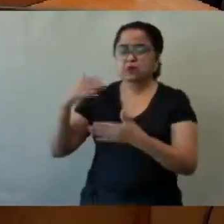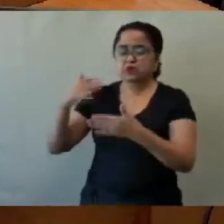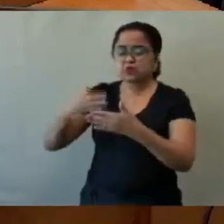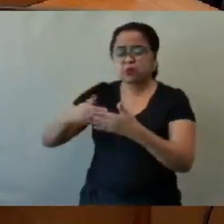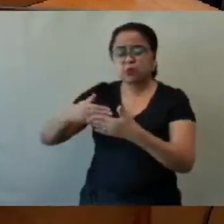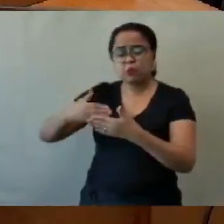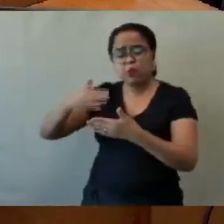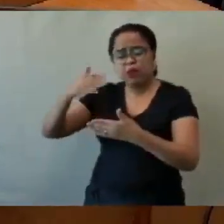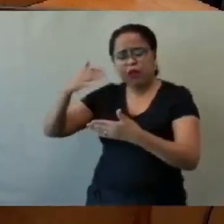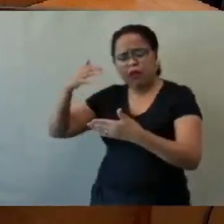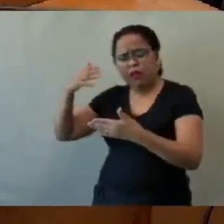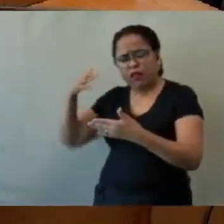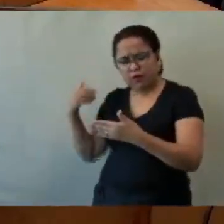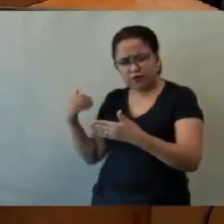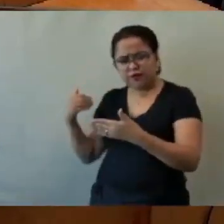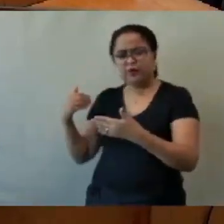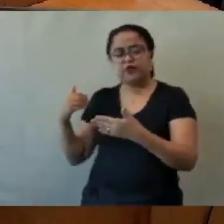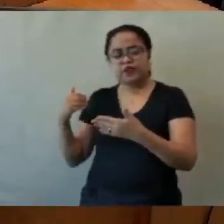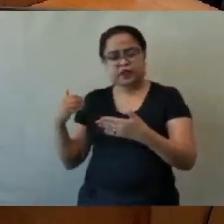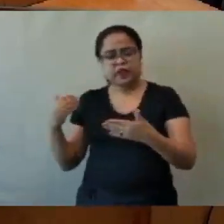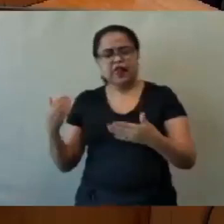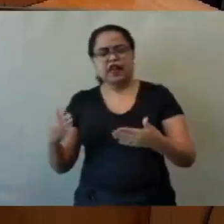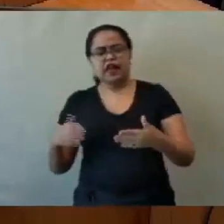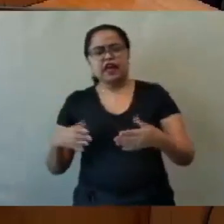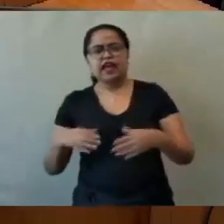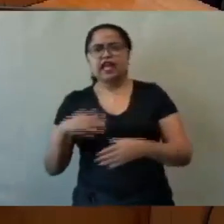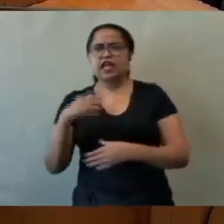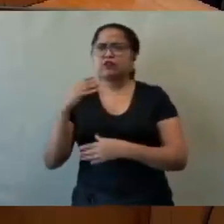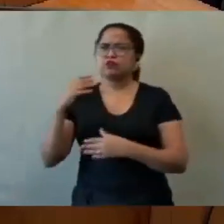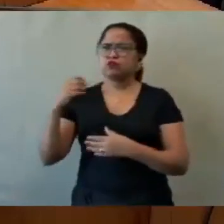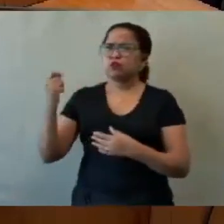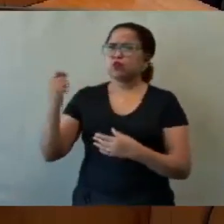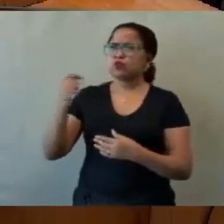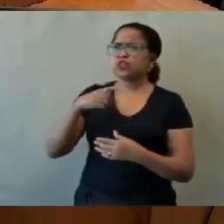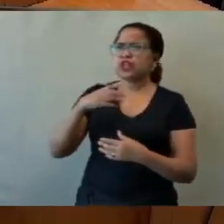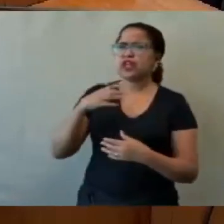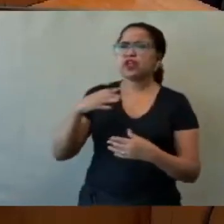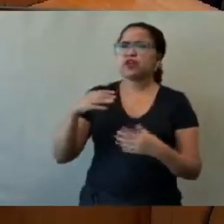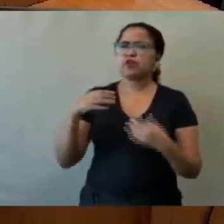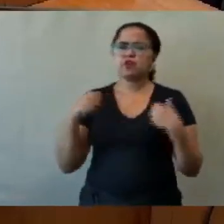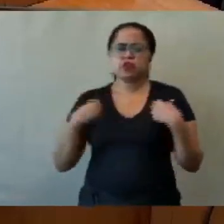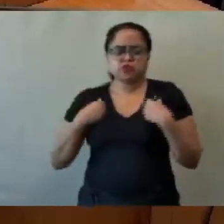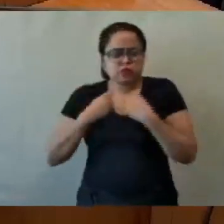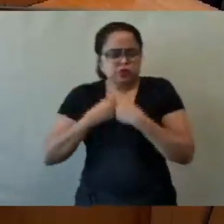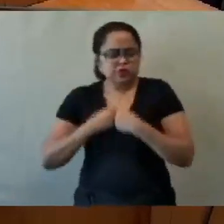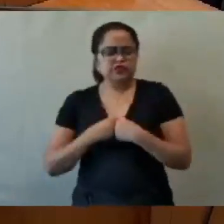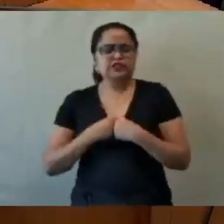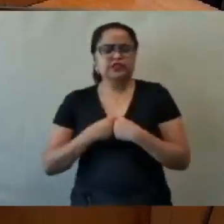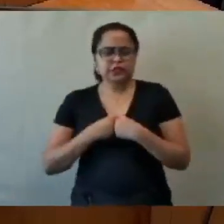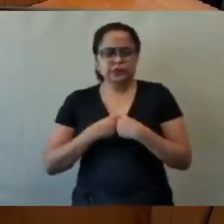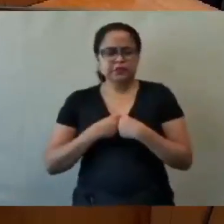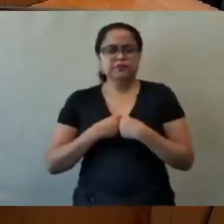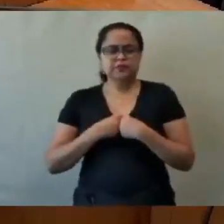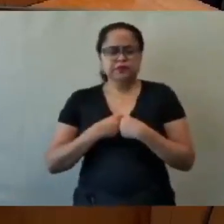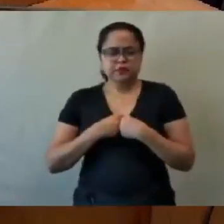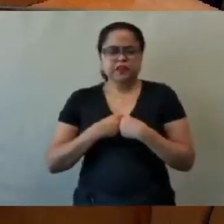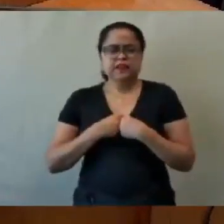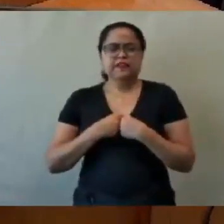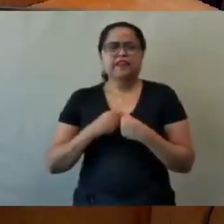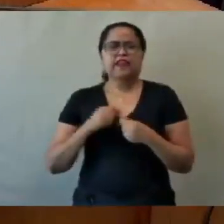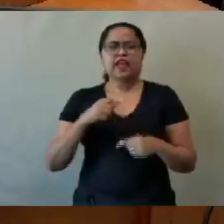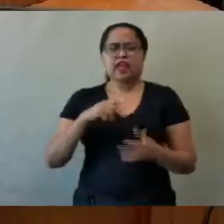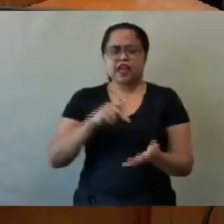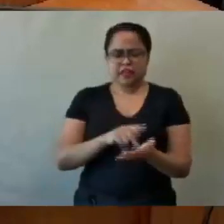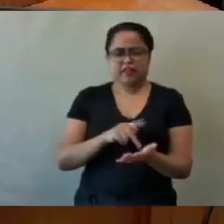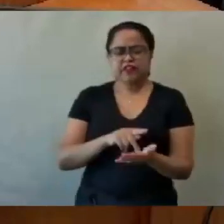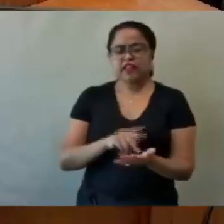Horizonte num período que era um clima fresco, você saía à tarde, sempre com uma blusinha, né, como diz a mãe, leva uma blusinha, minha filha, é verdade.